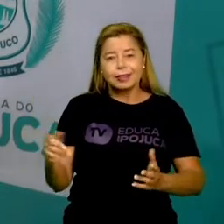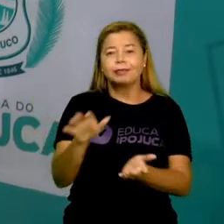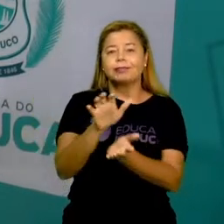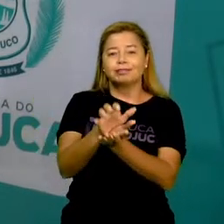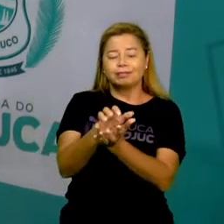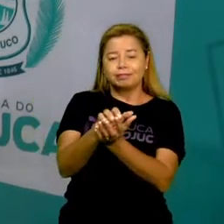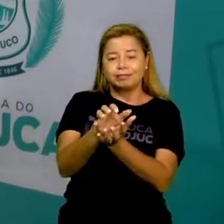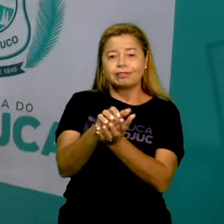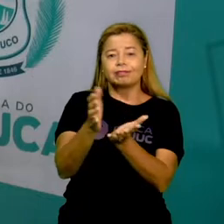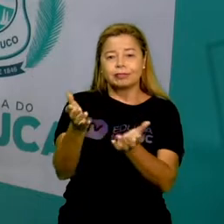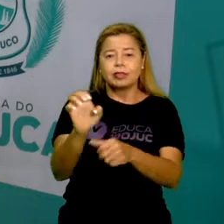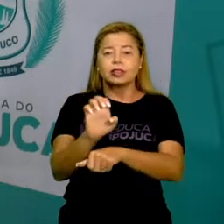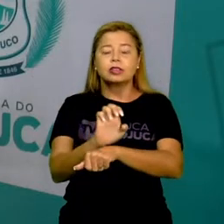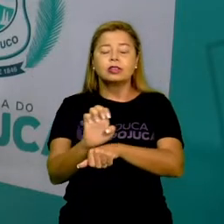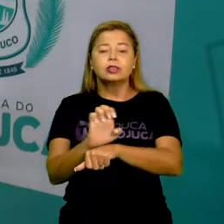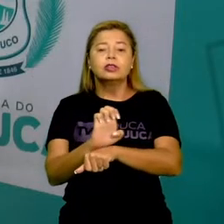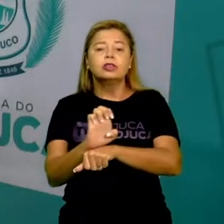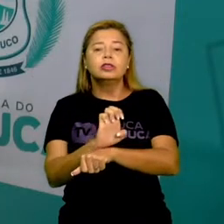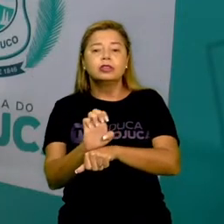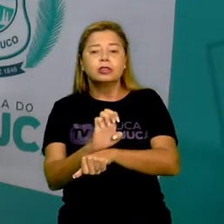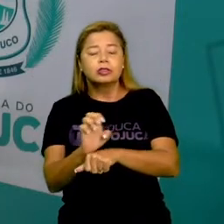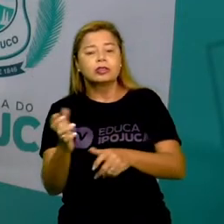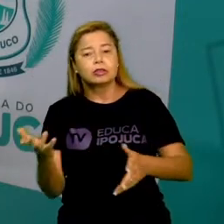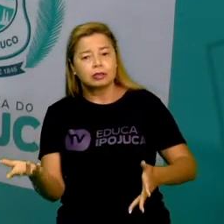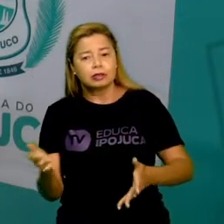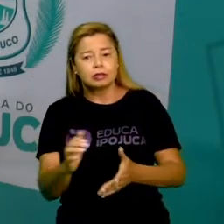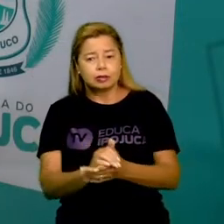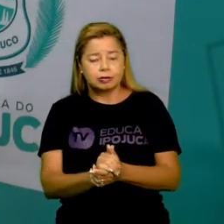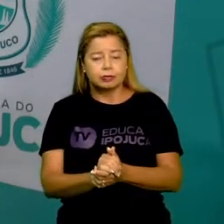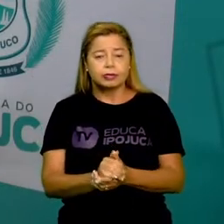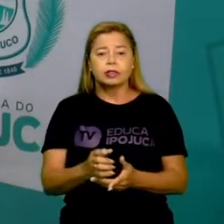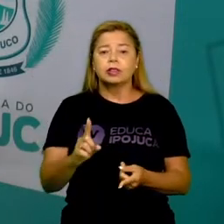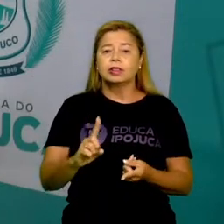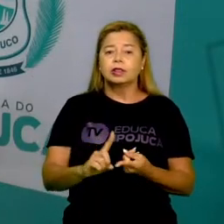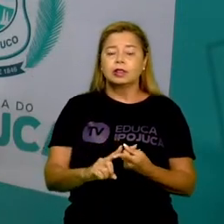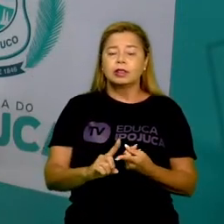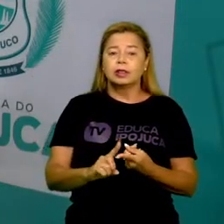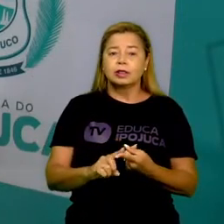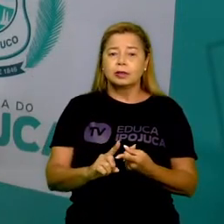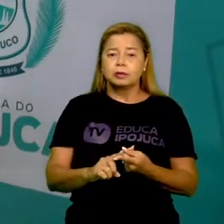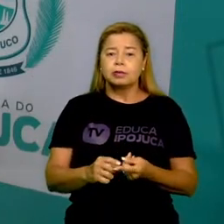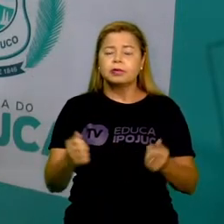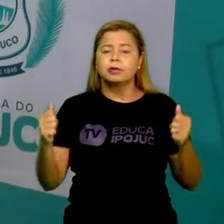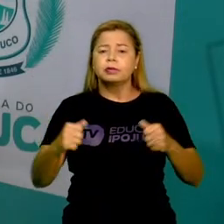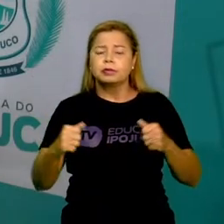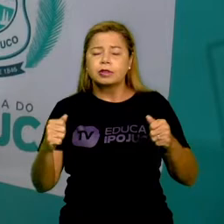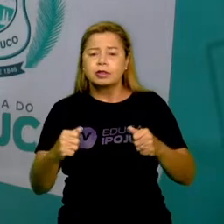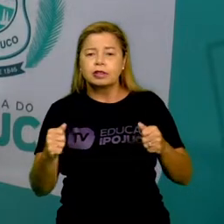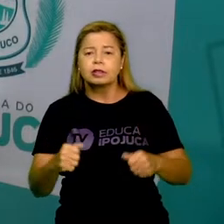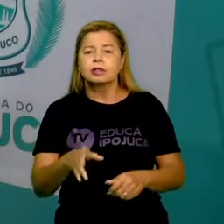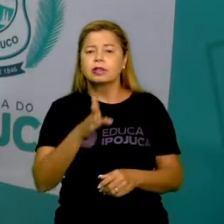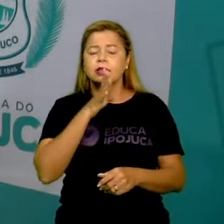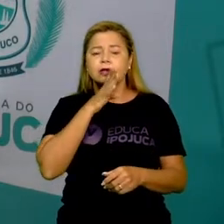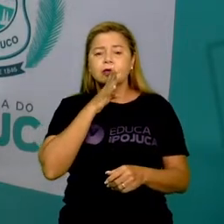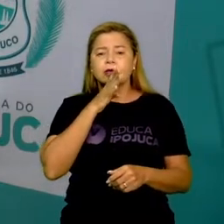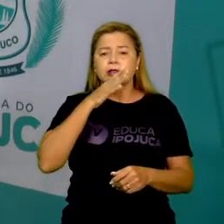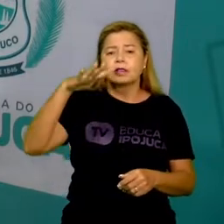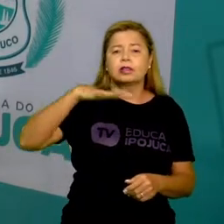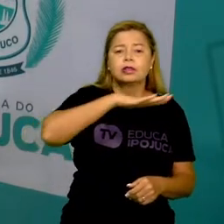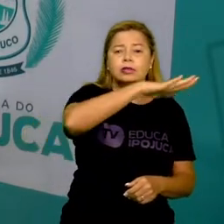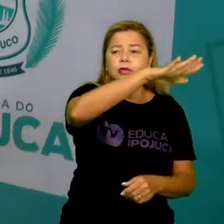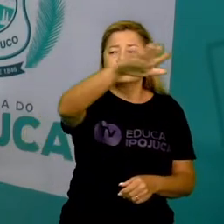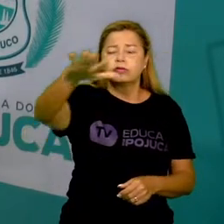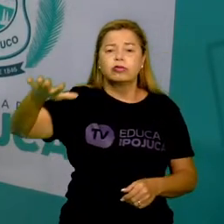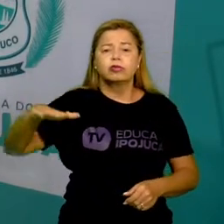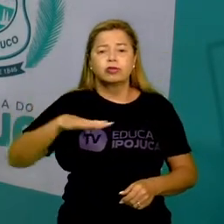Como a gente deve reconhecer o nosso estado de Pernambuco, também devemos reconhecer o nosso espaço geográfico, também do nosso